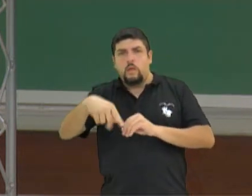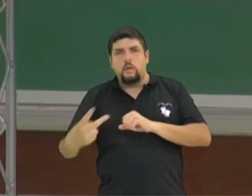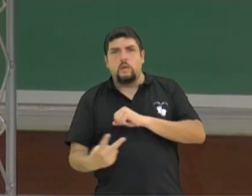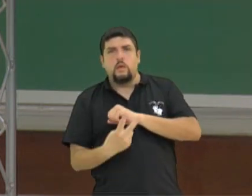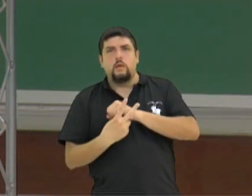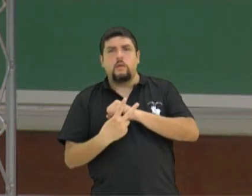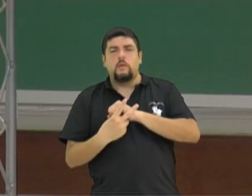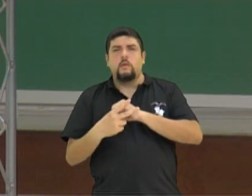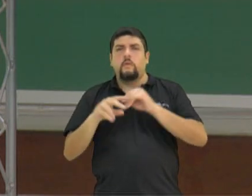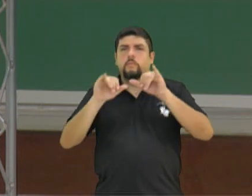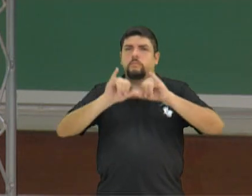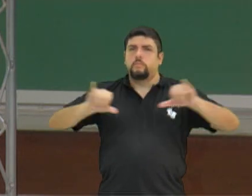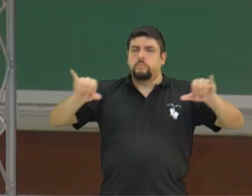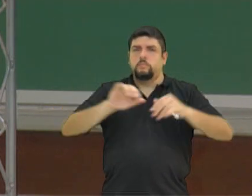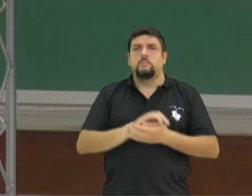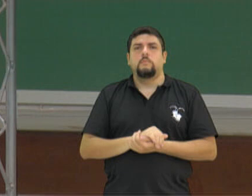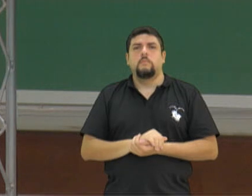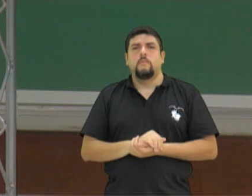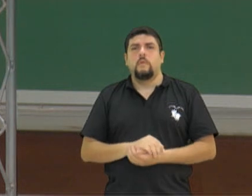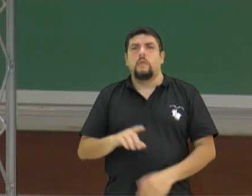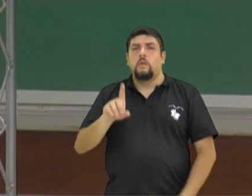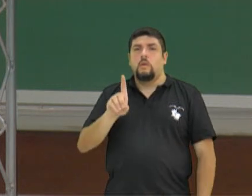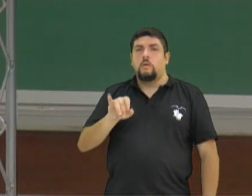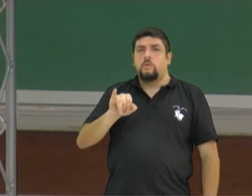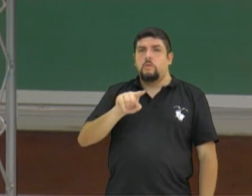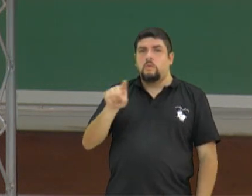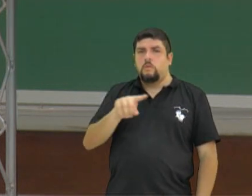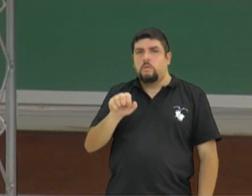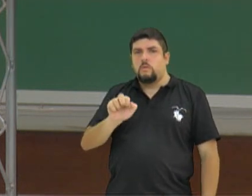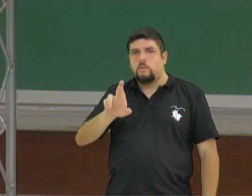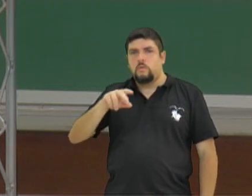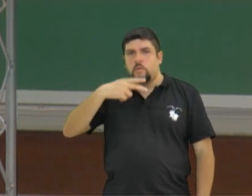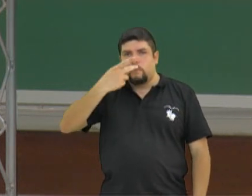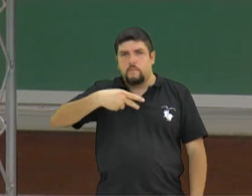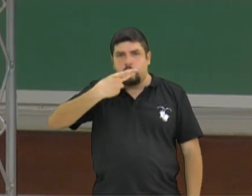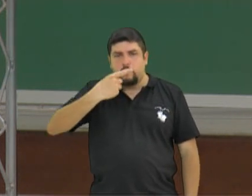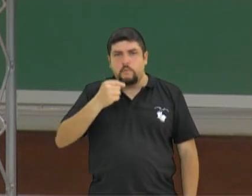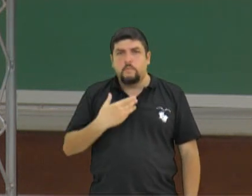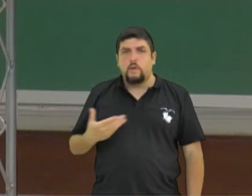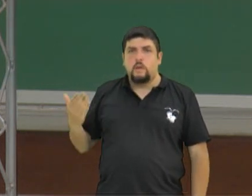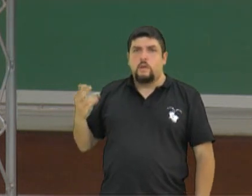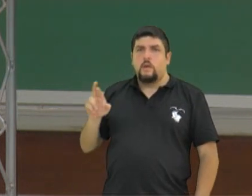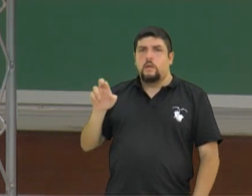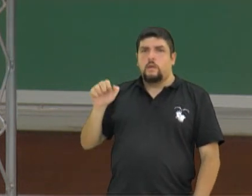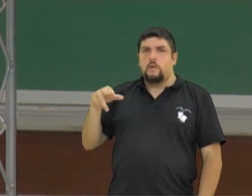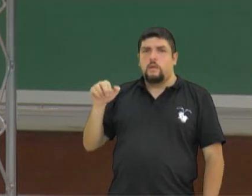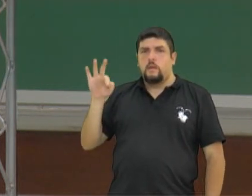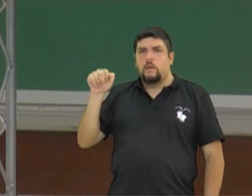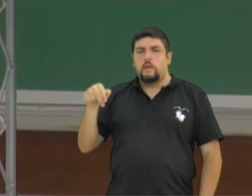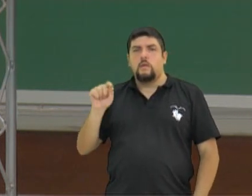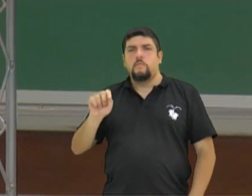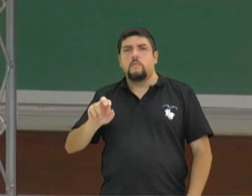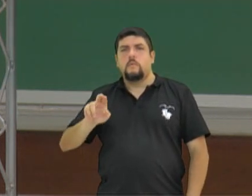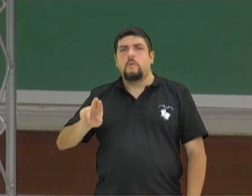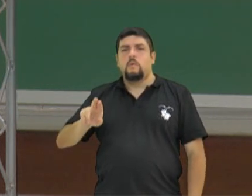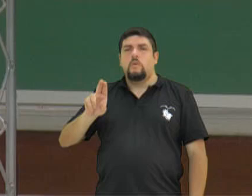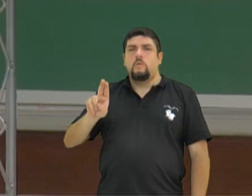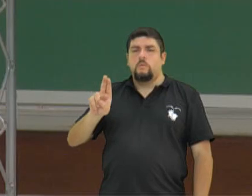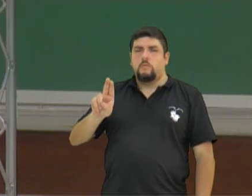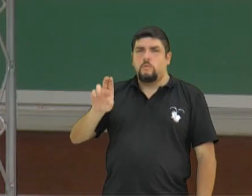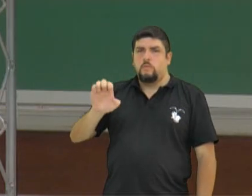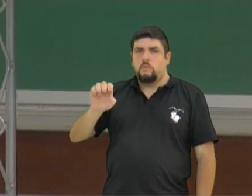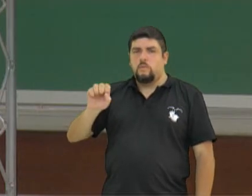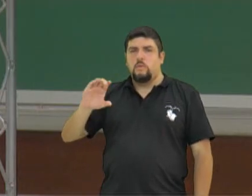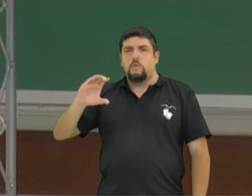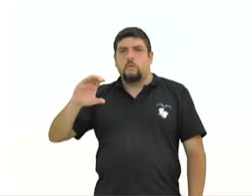enunciação. Então, aqui diz, verbo dizer, a historiadora Renata Belleboni, da Universidade Estadual de Campinas,